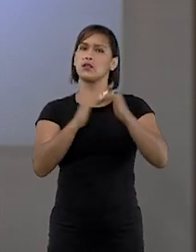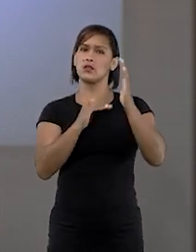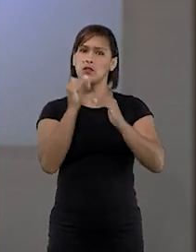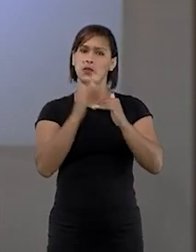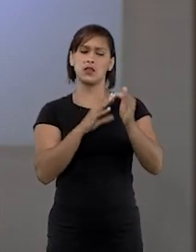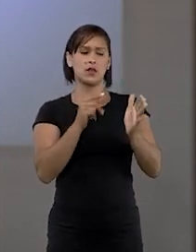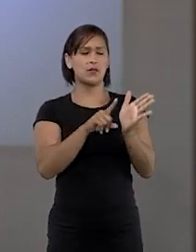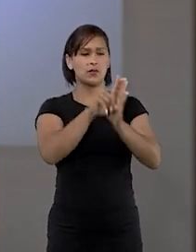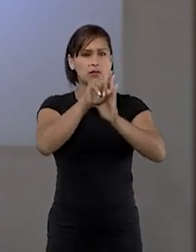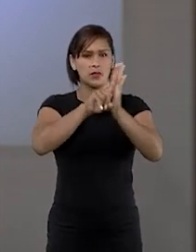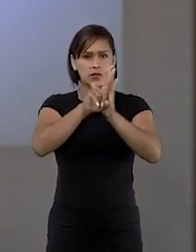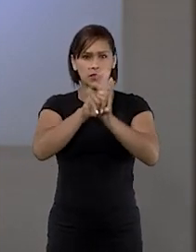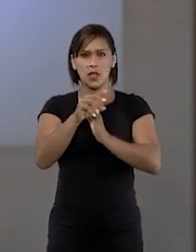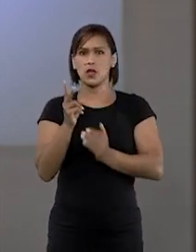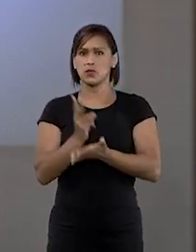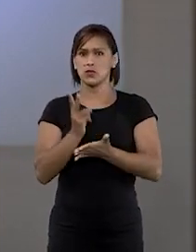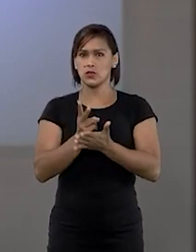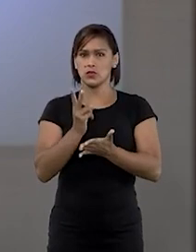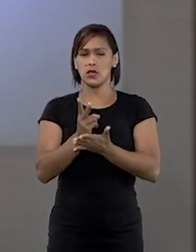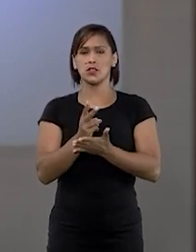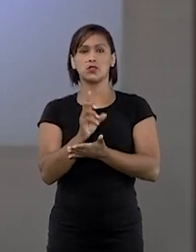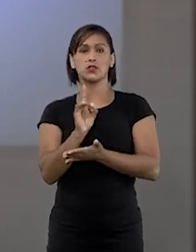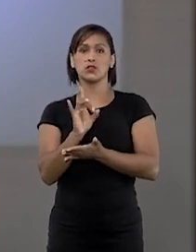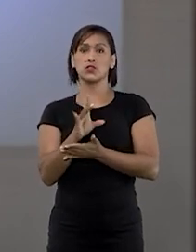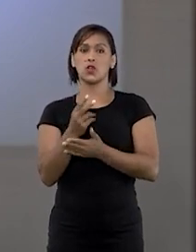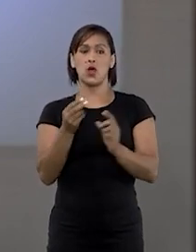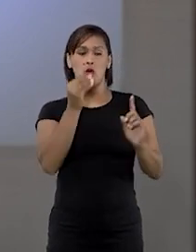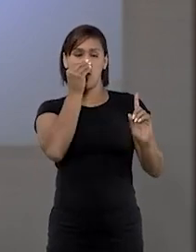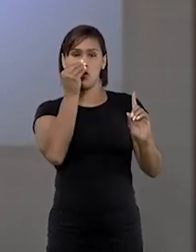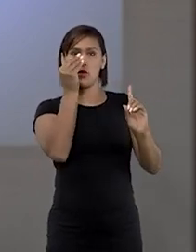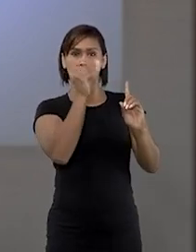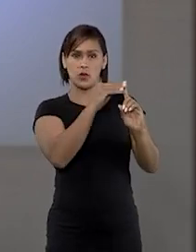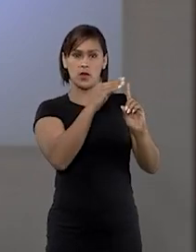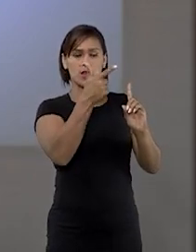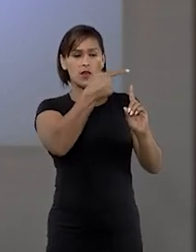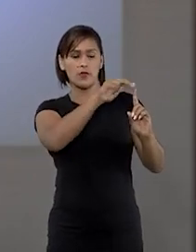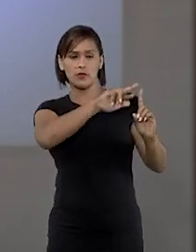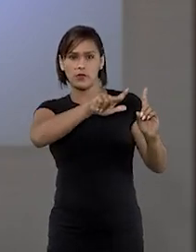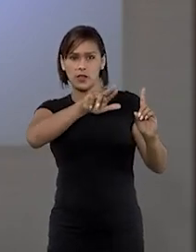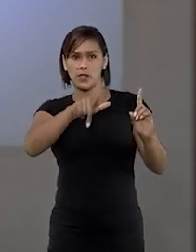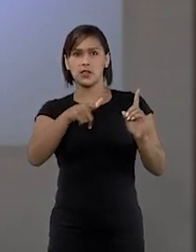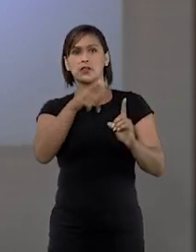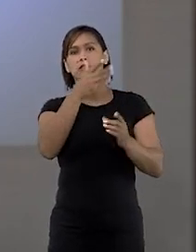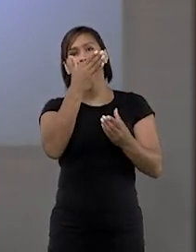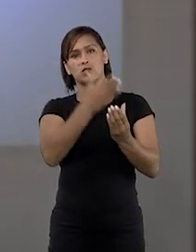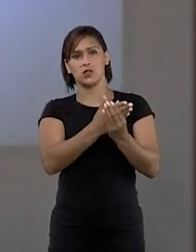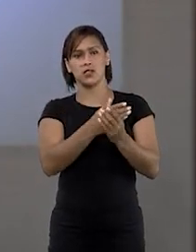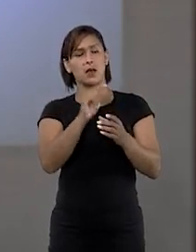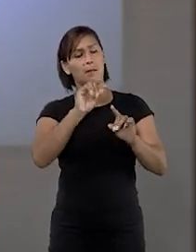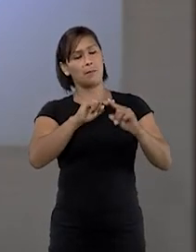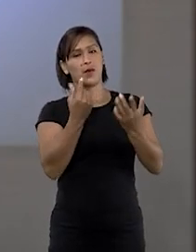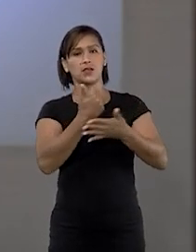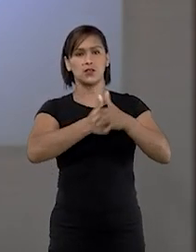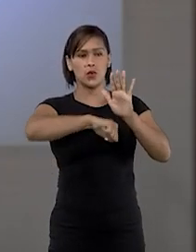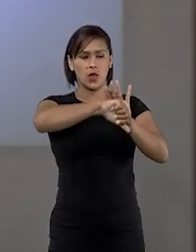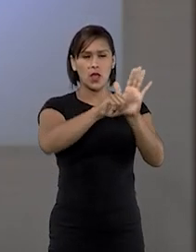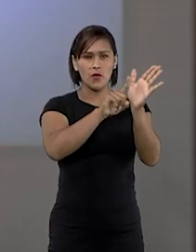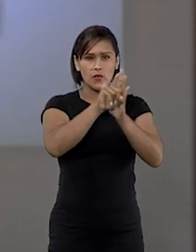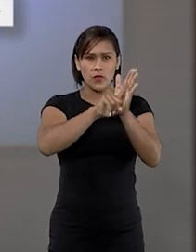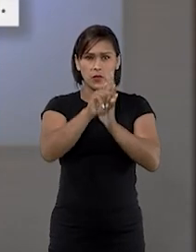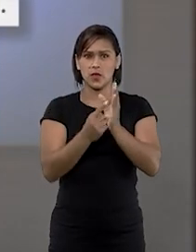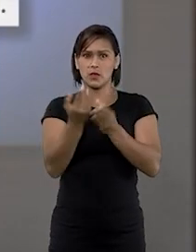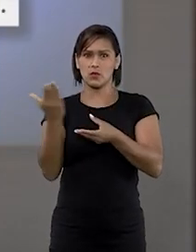competência para examinar a ocorrência de continuidade delitiva Quando o réu for condenado em diferentes processos os seus crimes foram